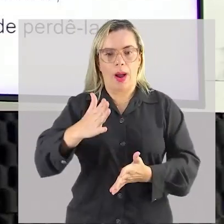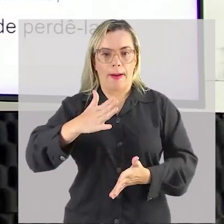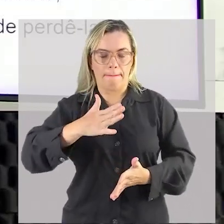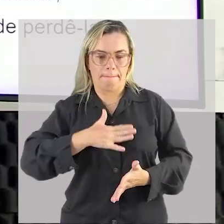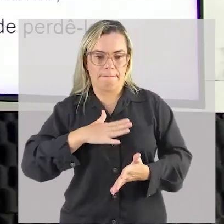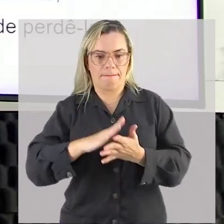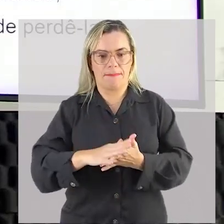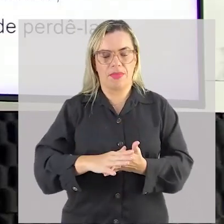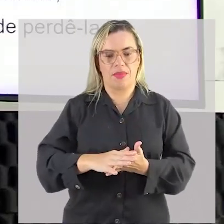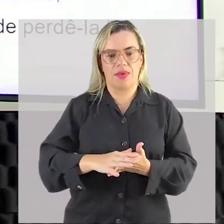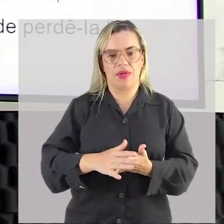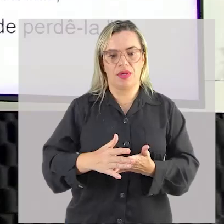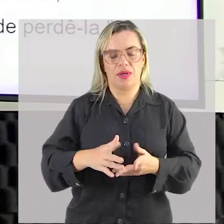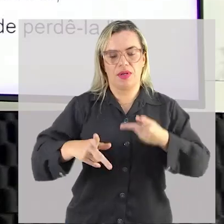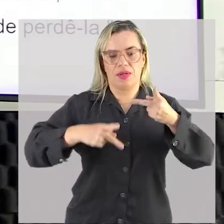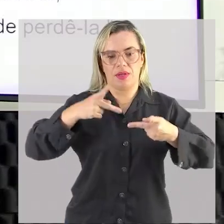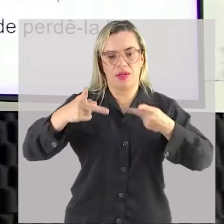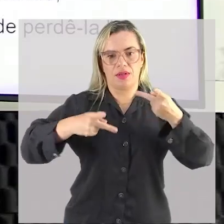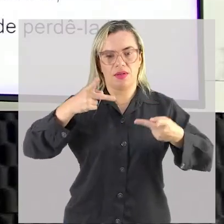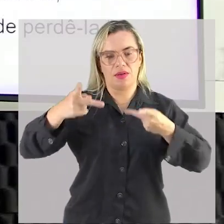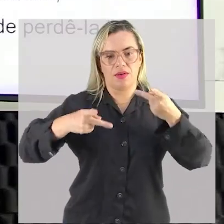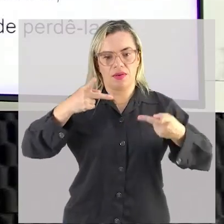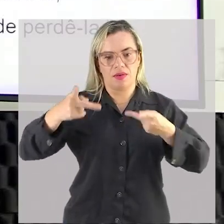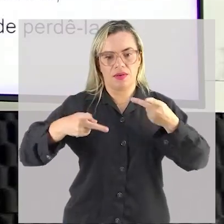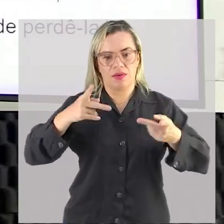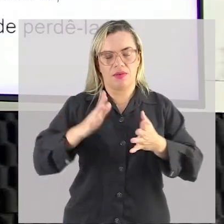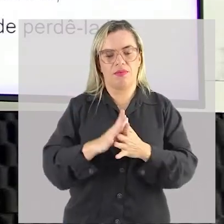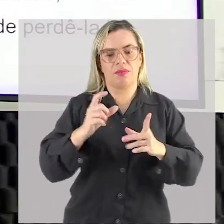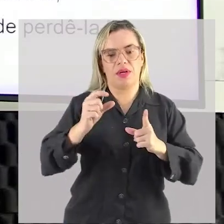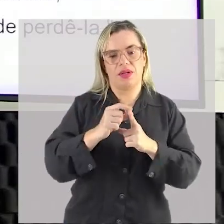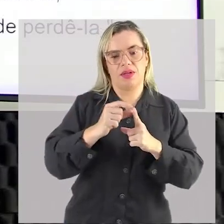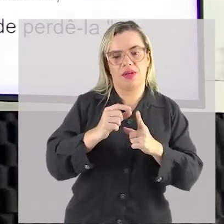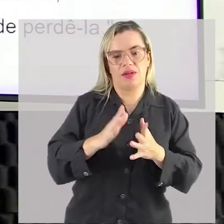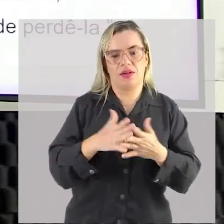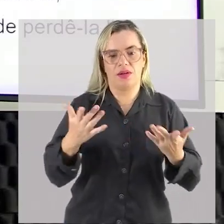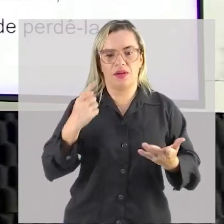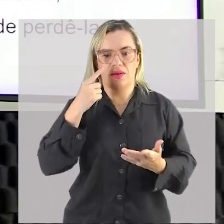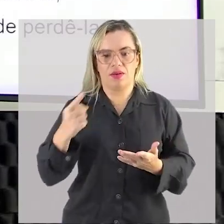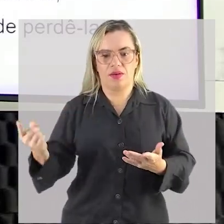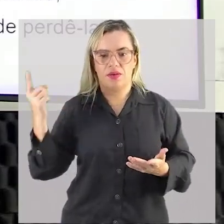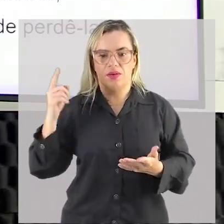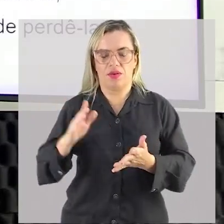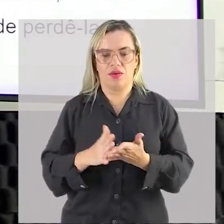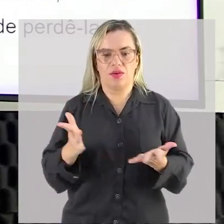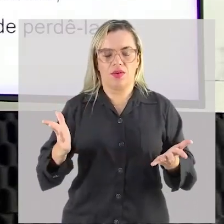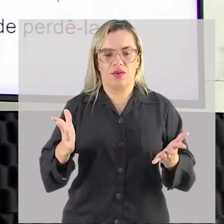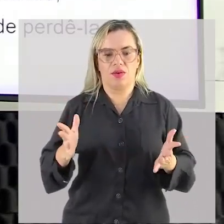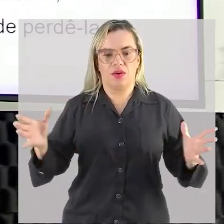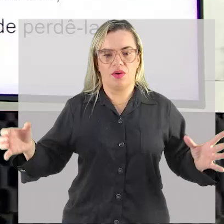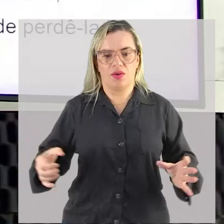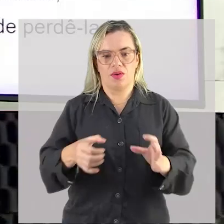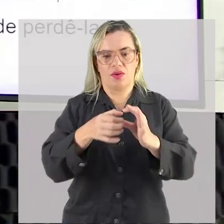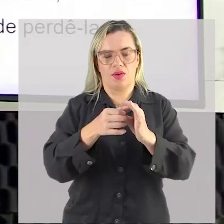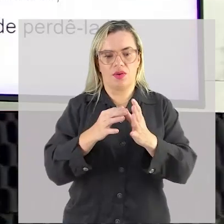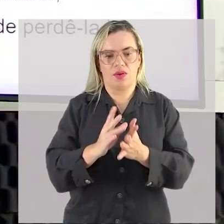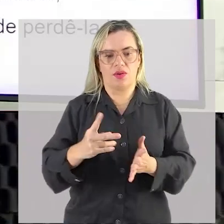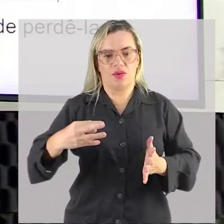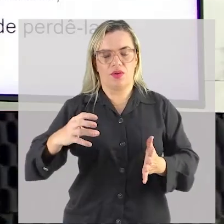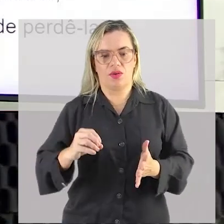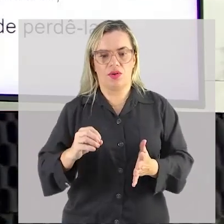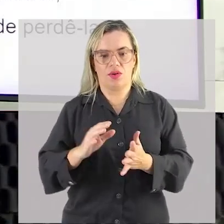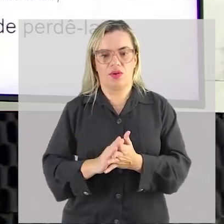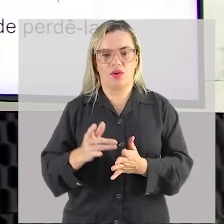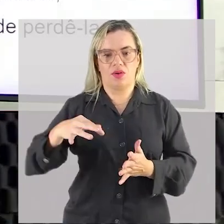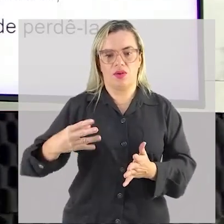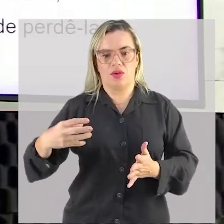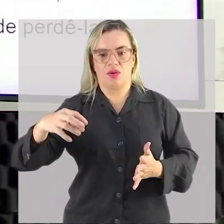palavras é o que a gente acabou de ver nesse texto no discurso indireto livre há a fusão dos discursos direto